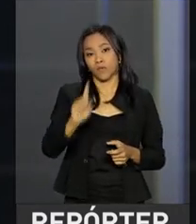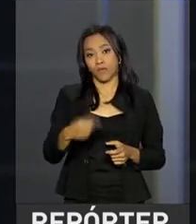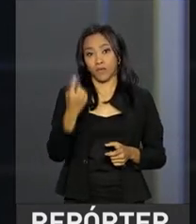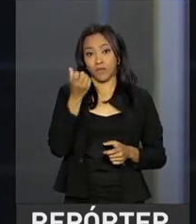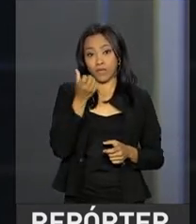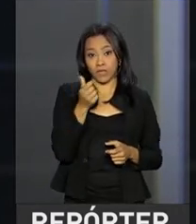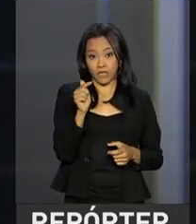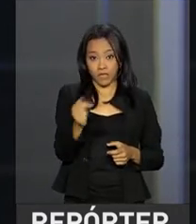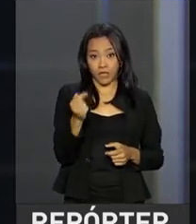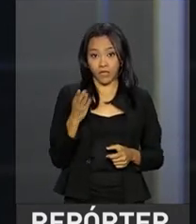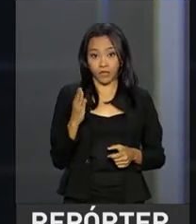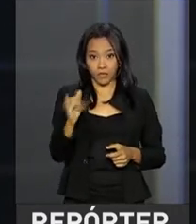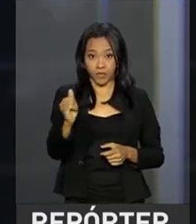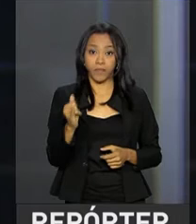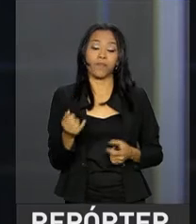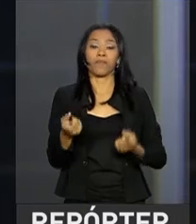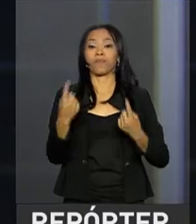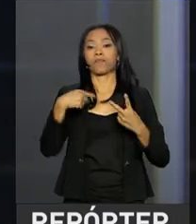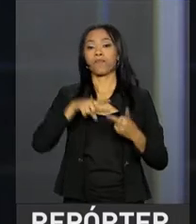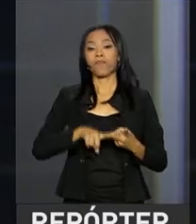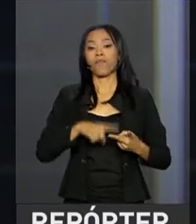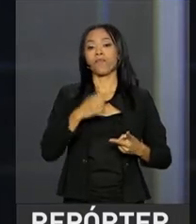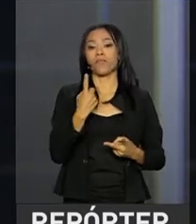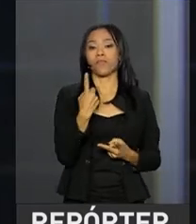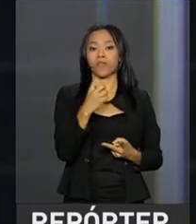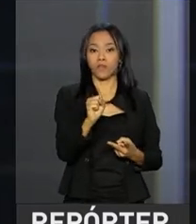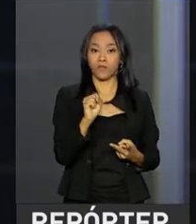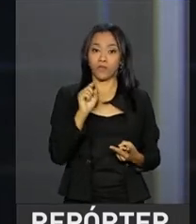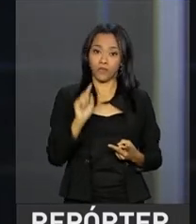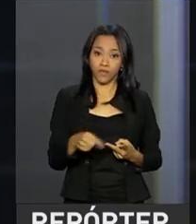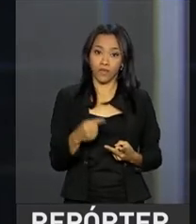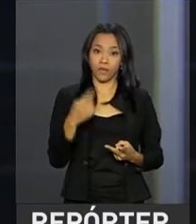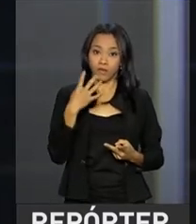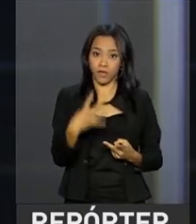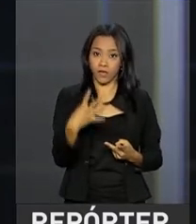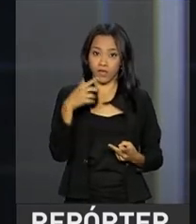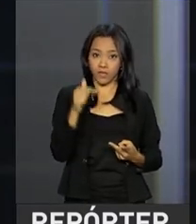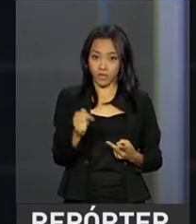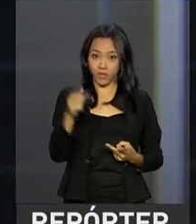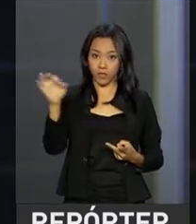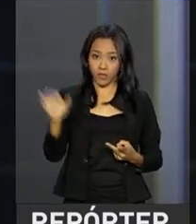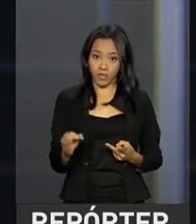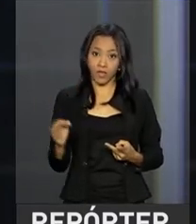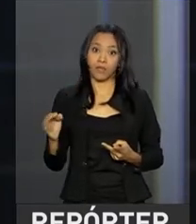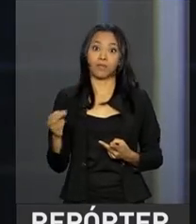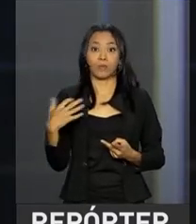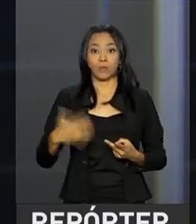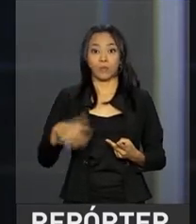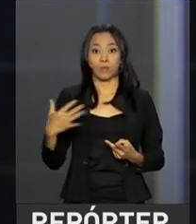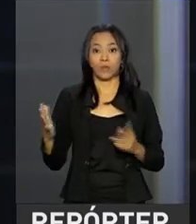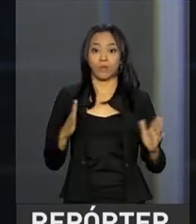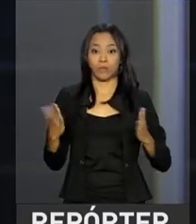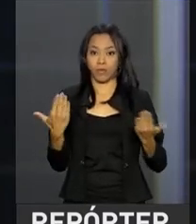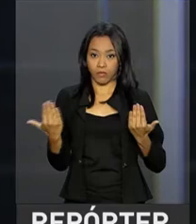bilhões 18,47 por cento maior do que em 2016